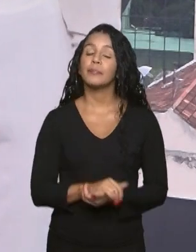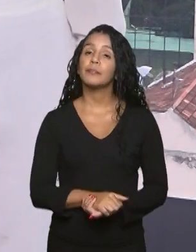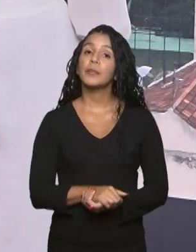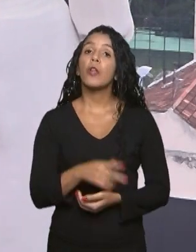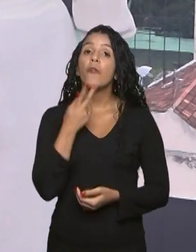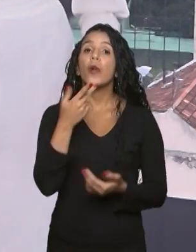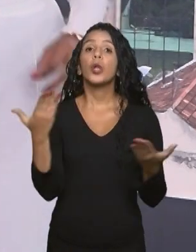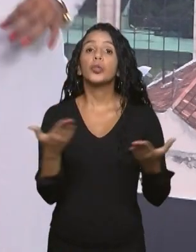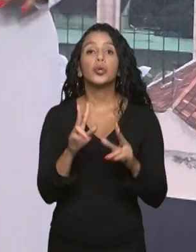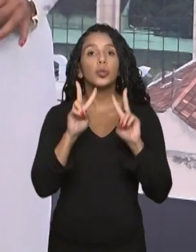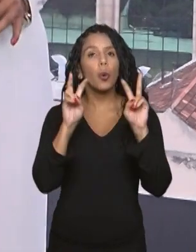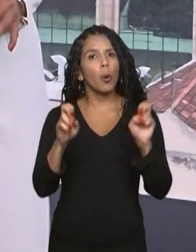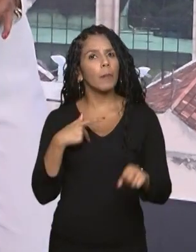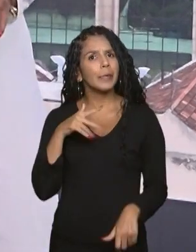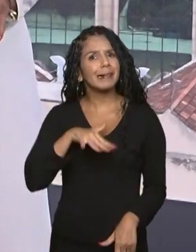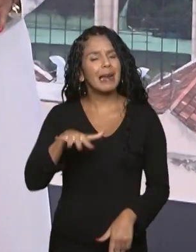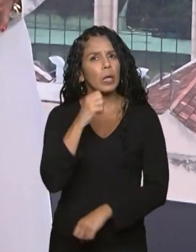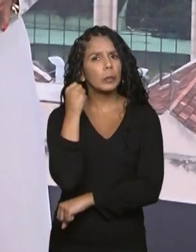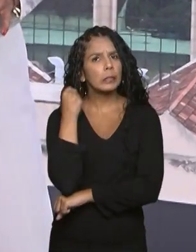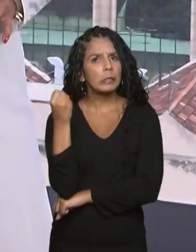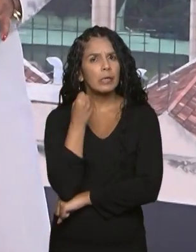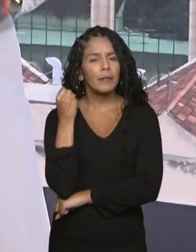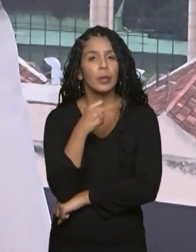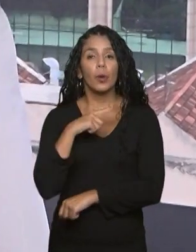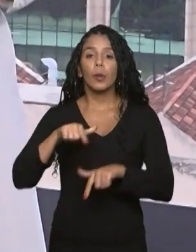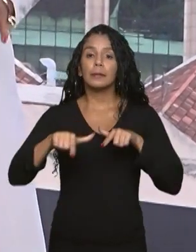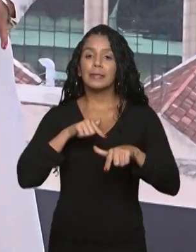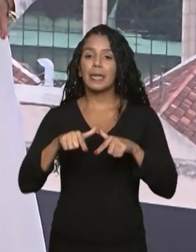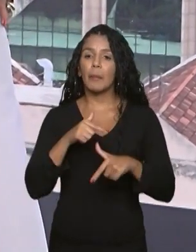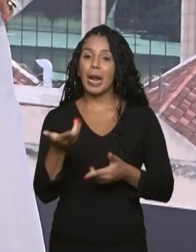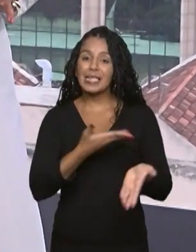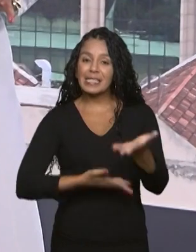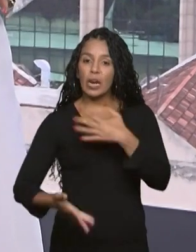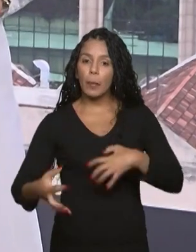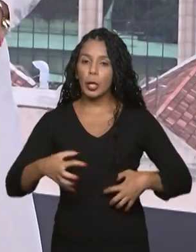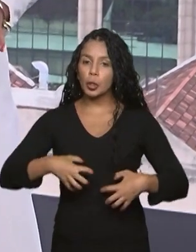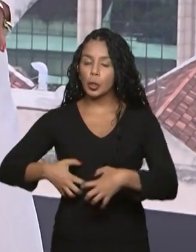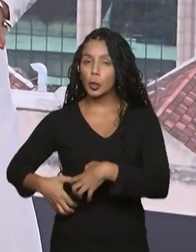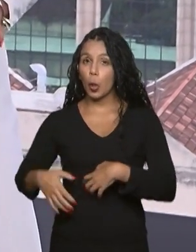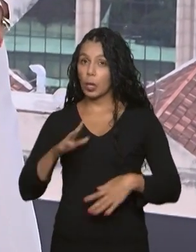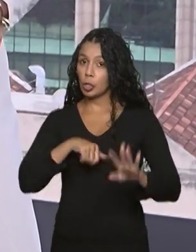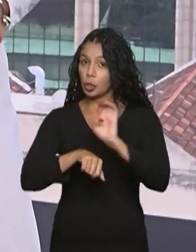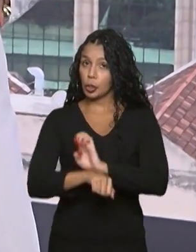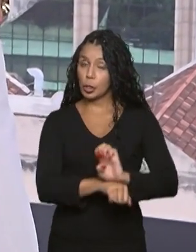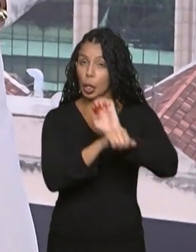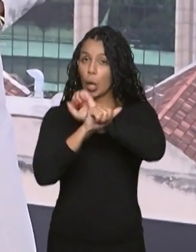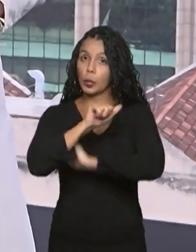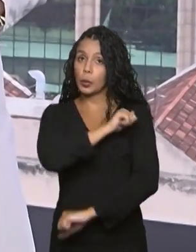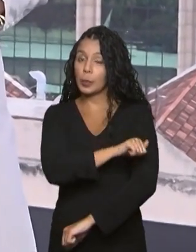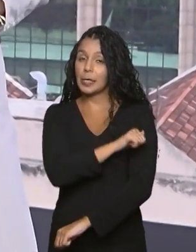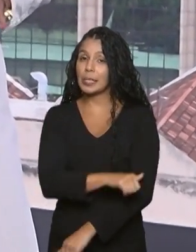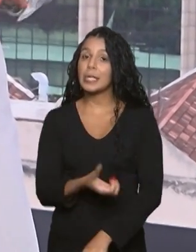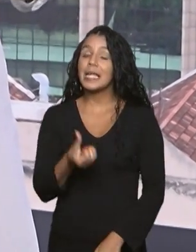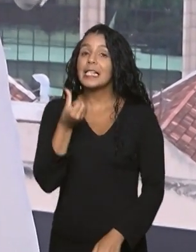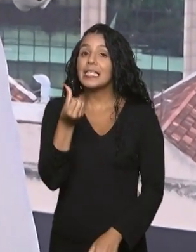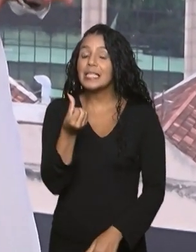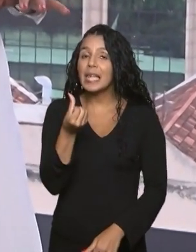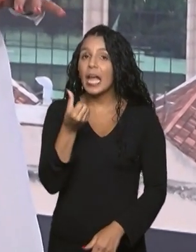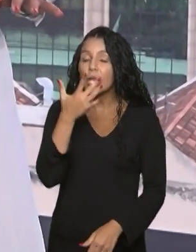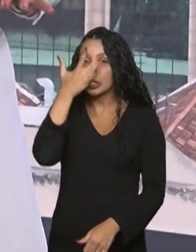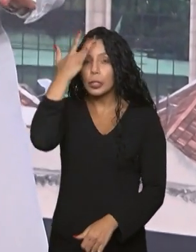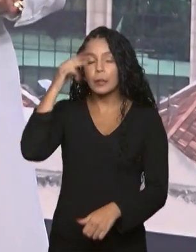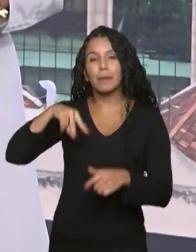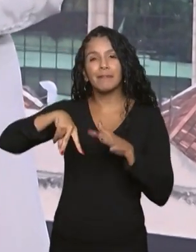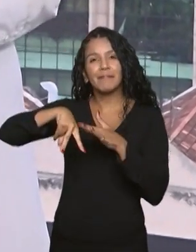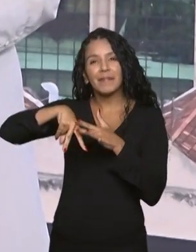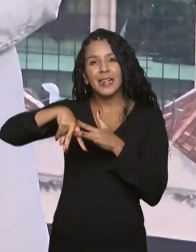A gente fala agora sobre um caso grave envolvendo o serviço de transplantes no estado do Rio de Janeiro. Seis pacientes testaram